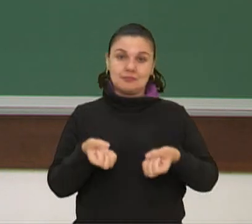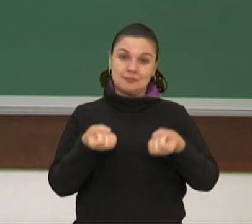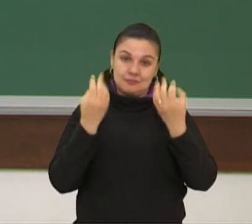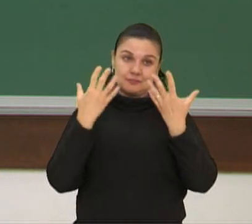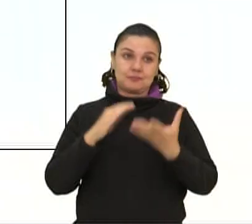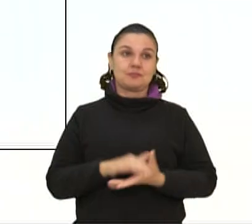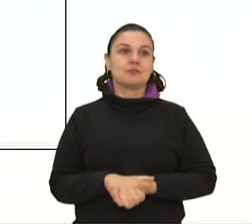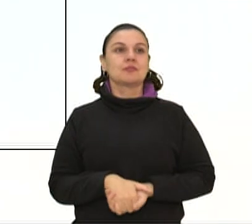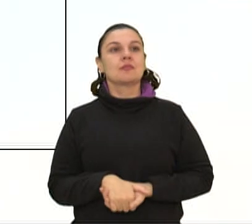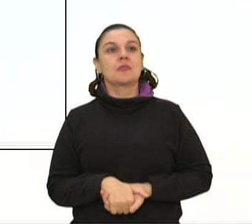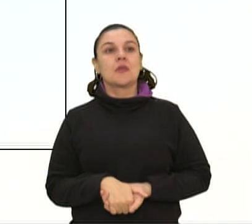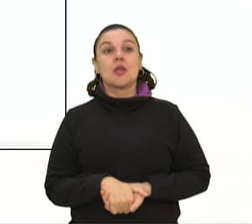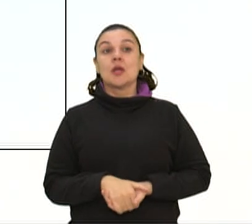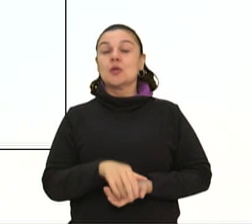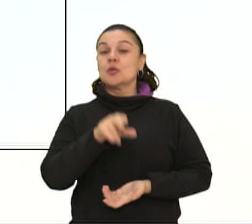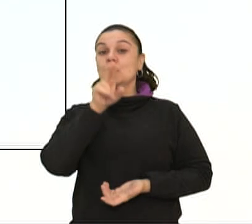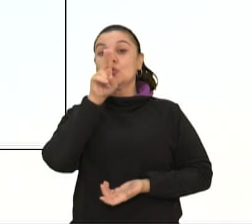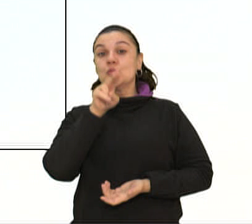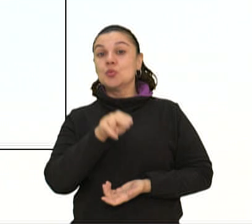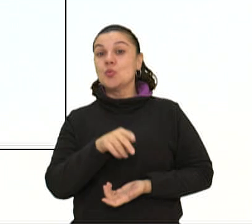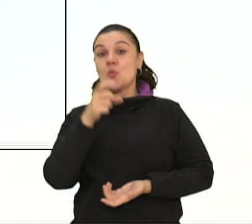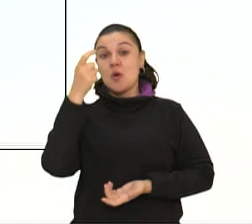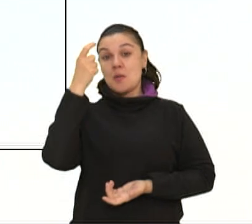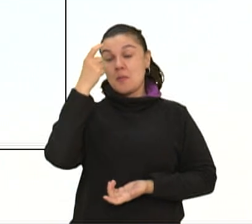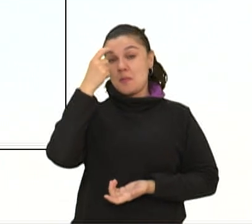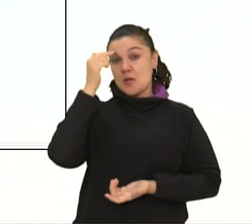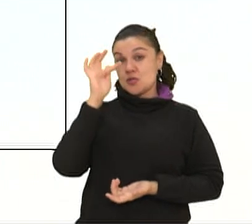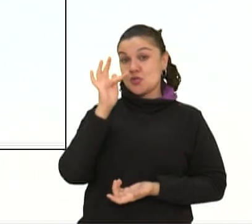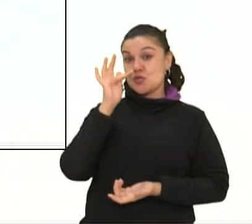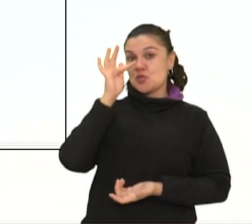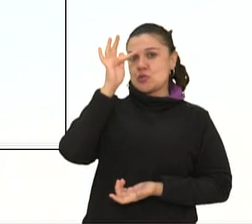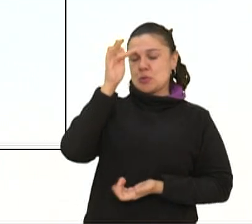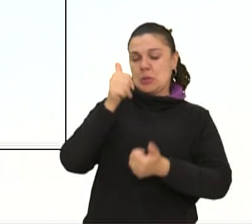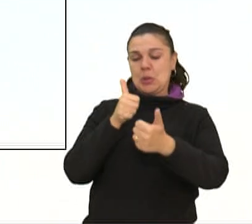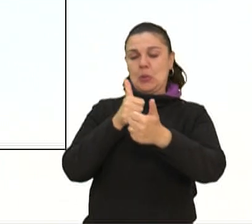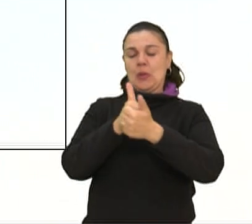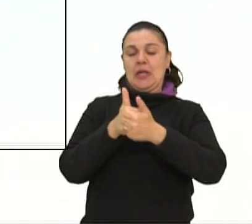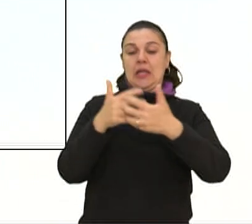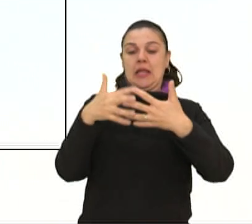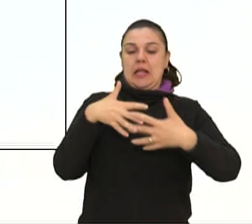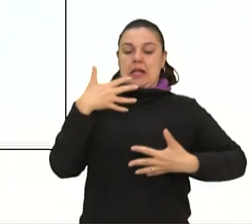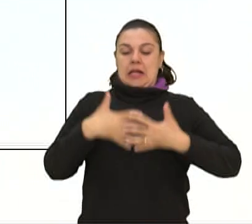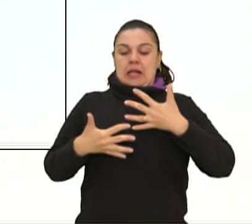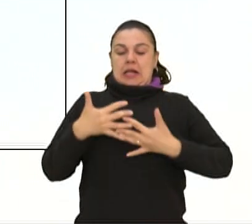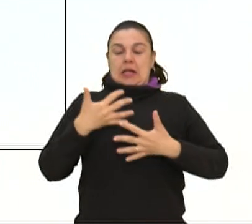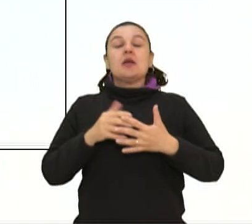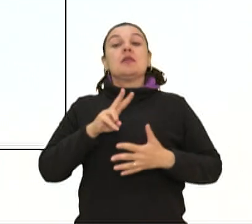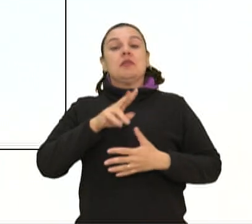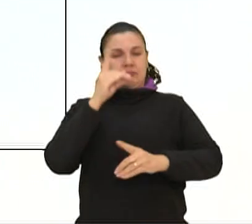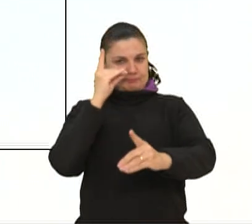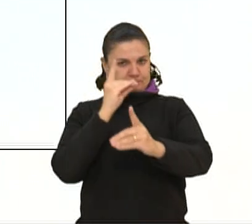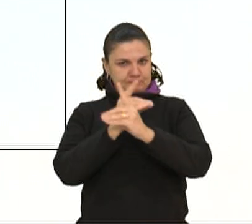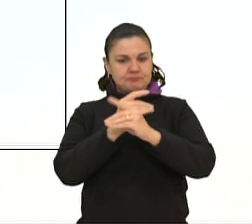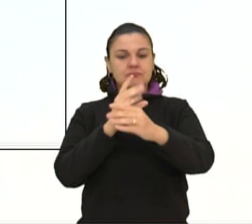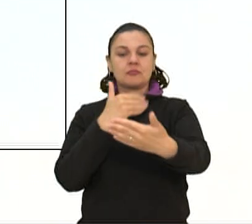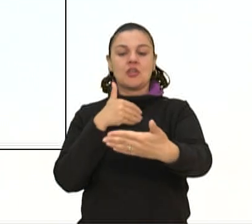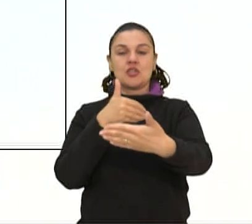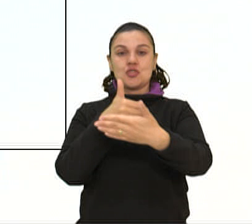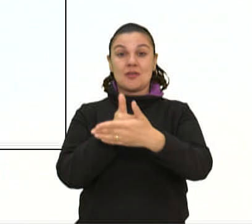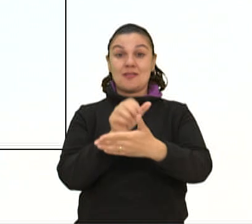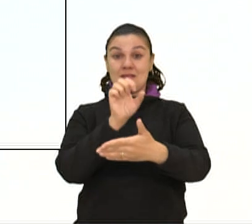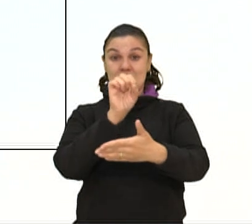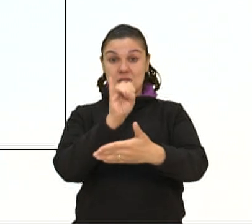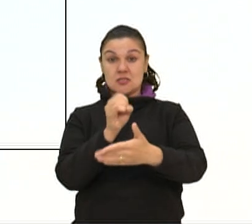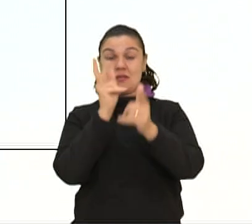outro bisavô pode ser que esteja vivo. Mas quantos se lembram do nome dele? E é isso que Marco Aurélio diz.